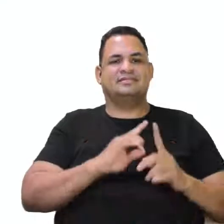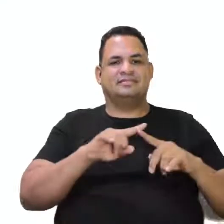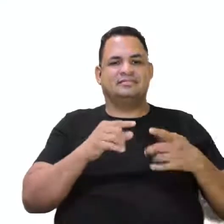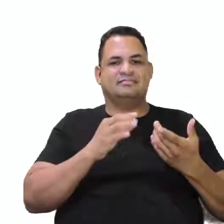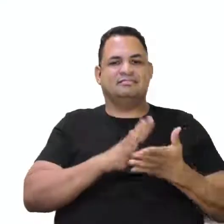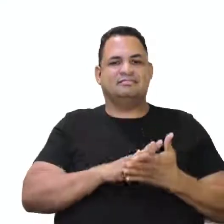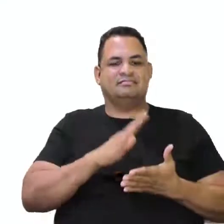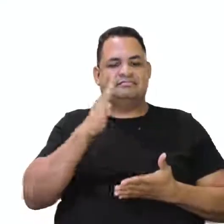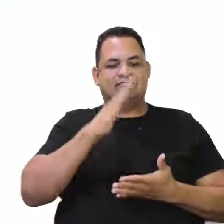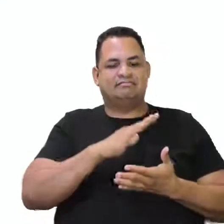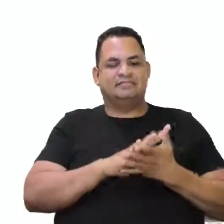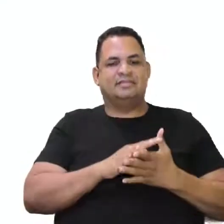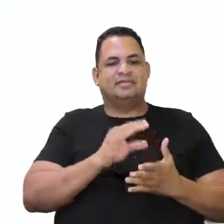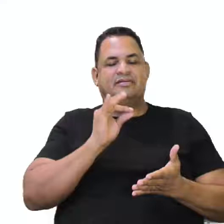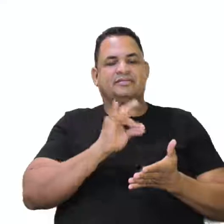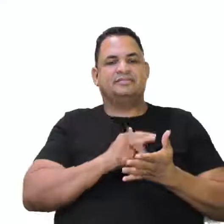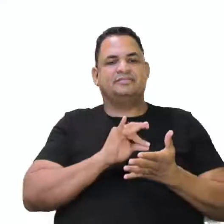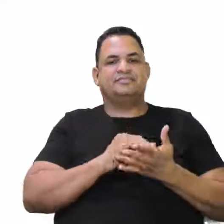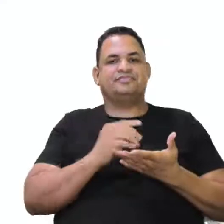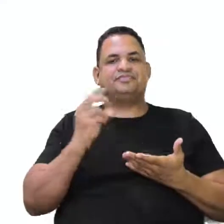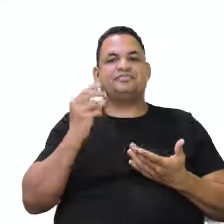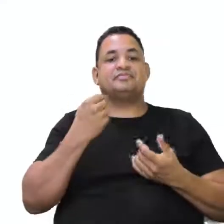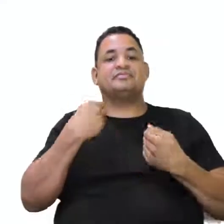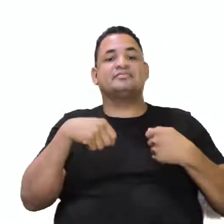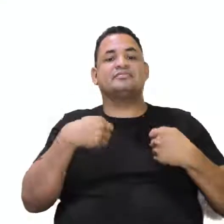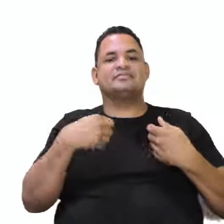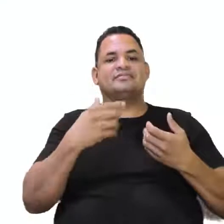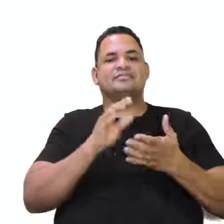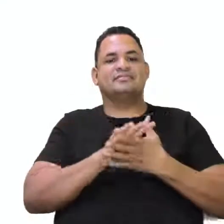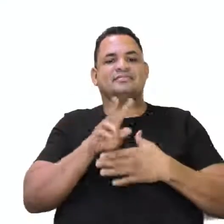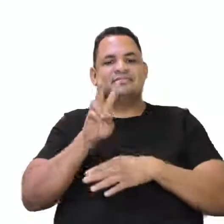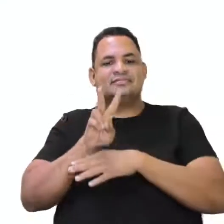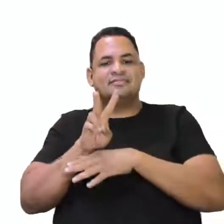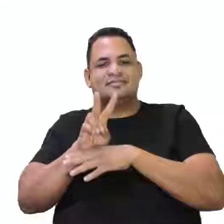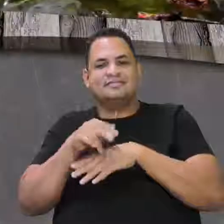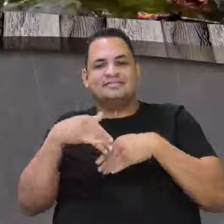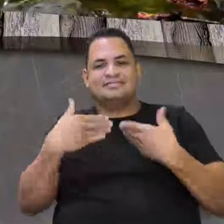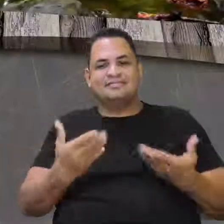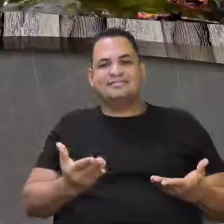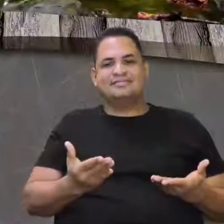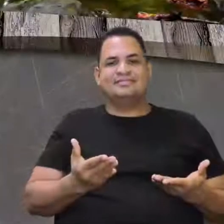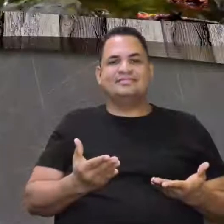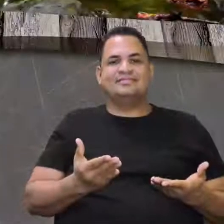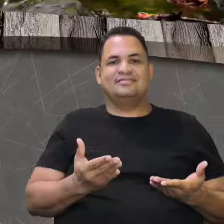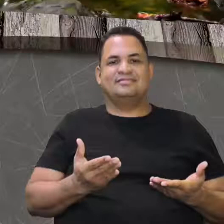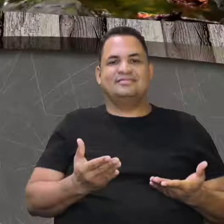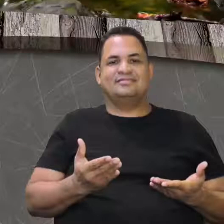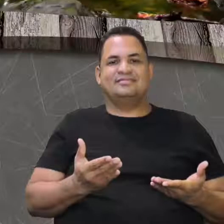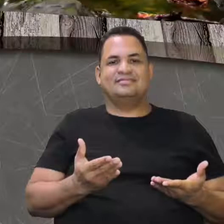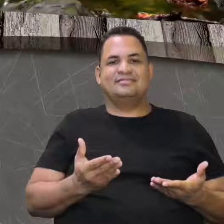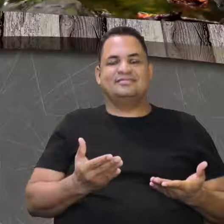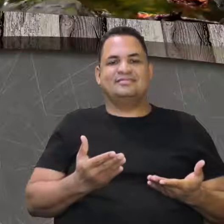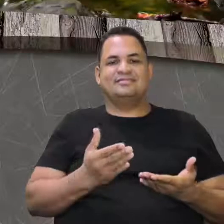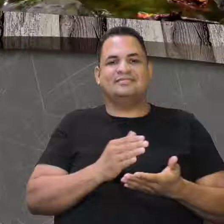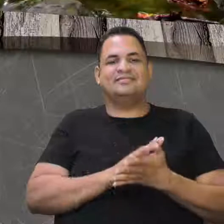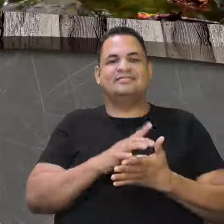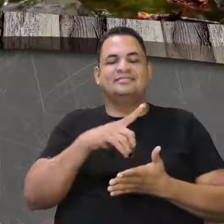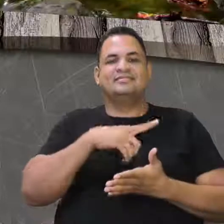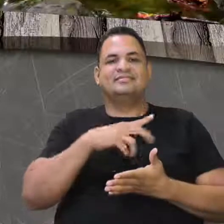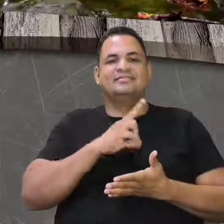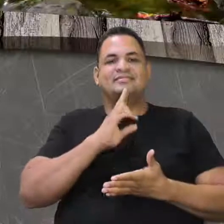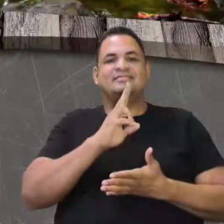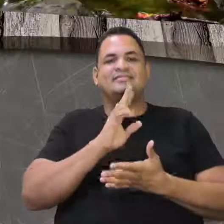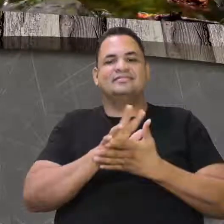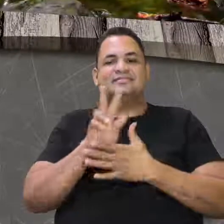mas é uma realidade. Então, o que a gente precisa? Para fiscalizar, olha aqui para mim. Para que se tenha um